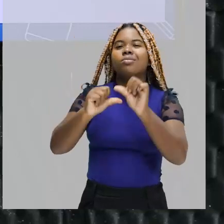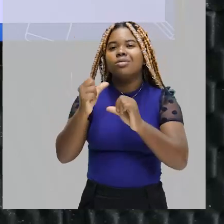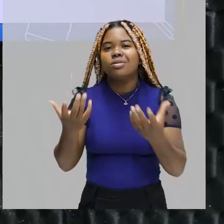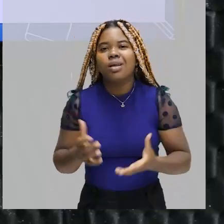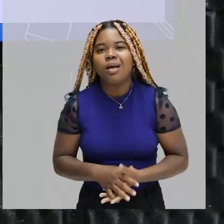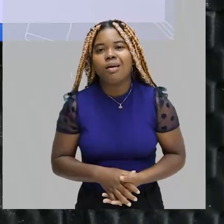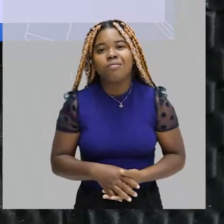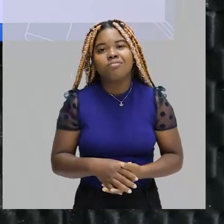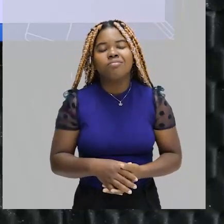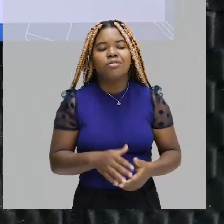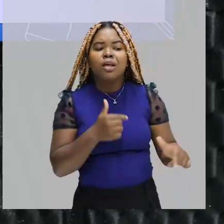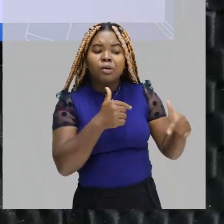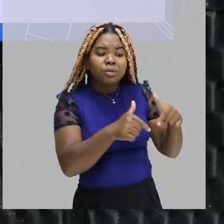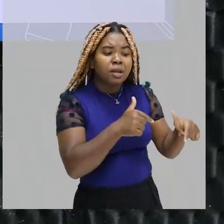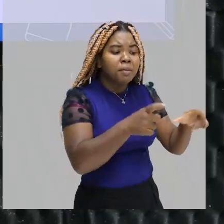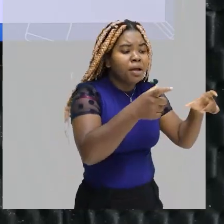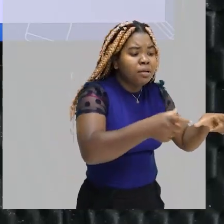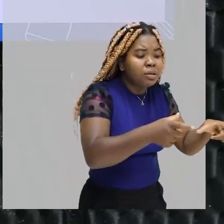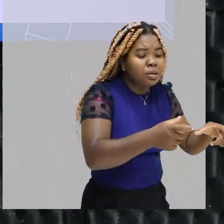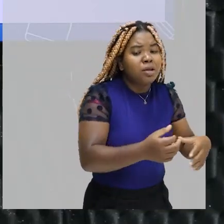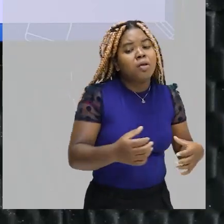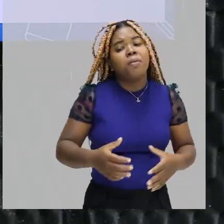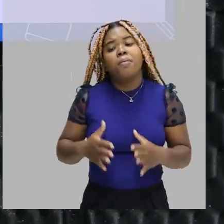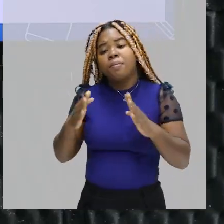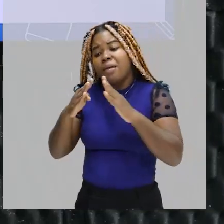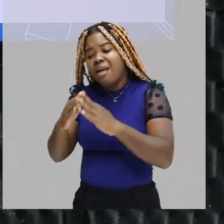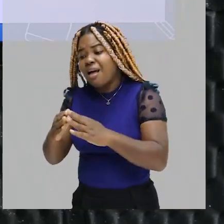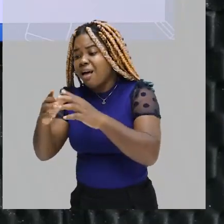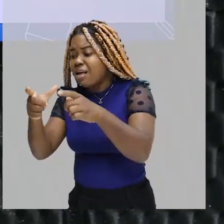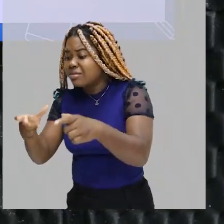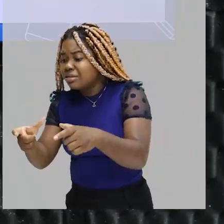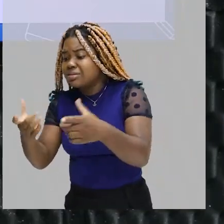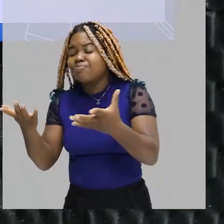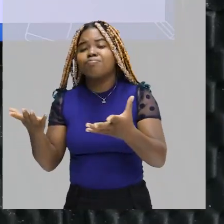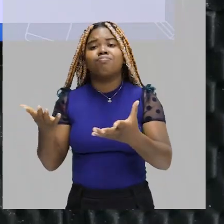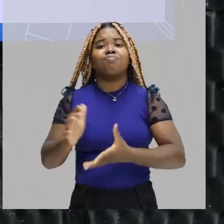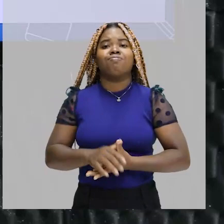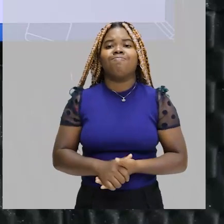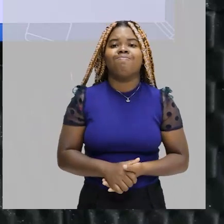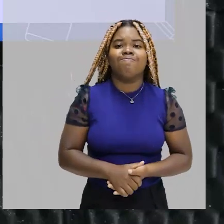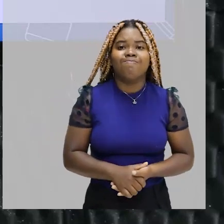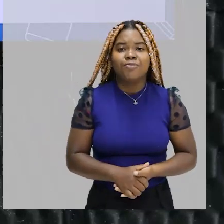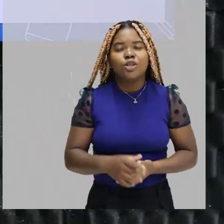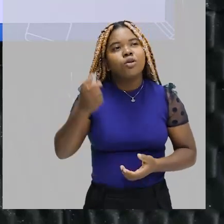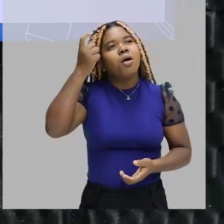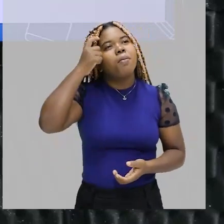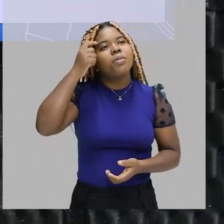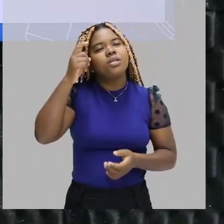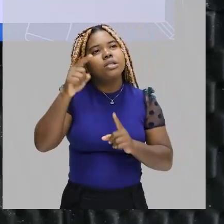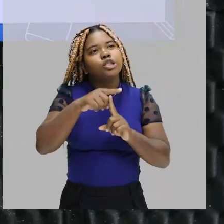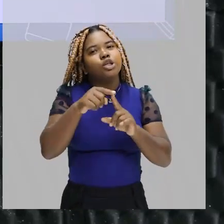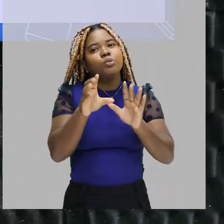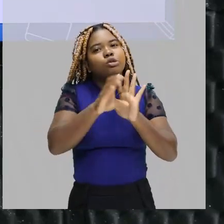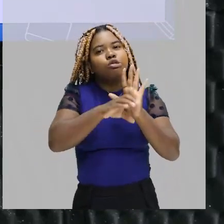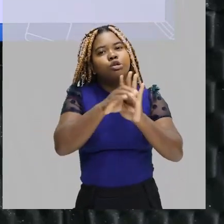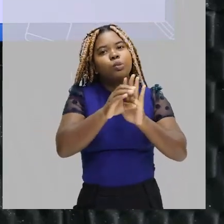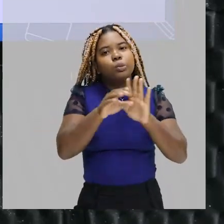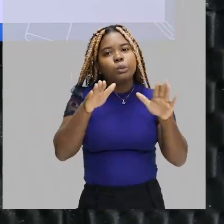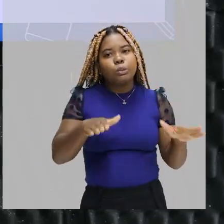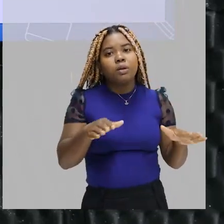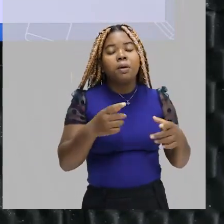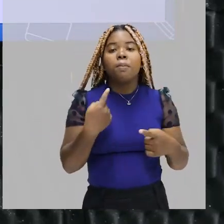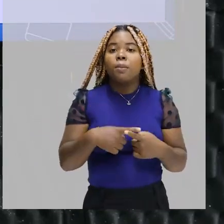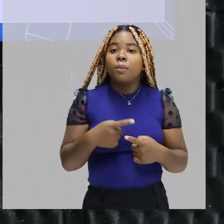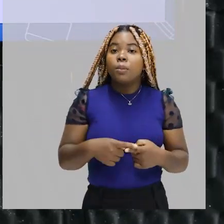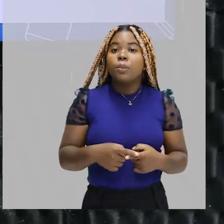Eu trabalho em tal lugar, eu moro em tal lugar. Quando você pensa nesse tipo de conceito como algo permanente, é porque